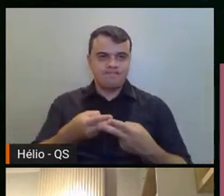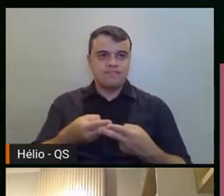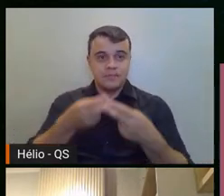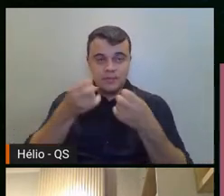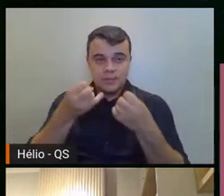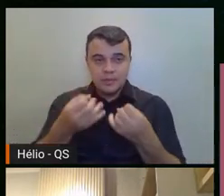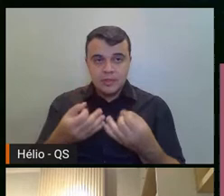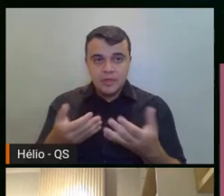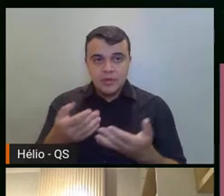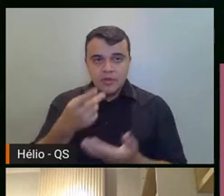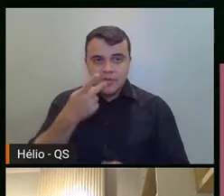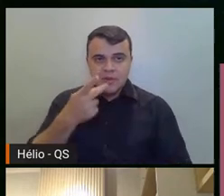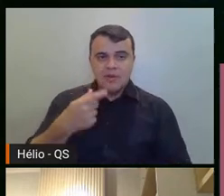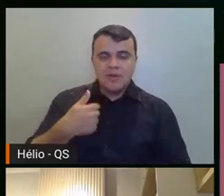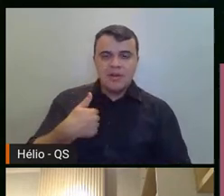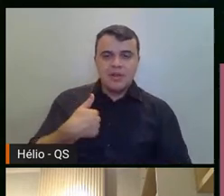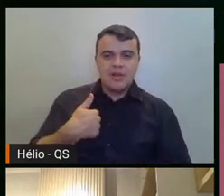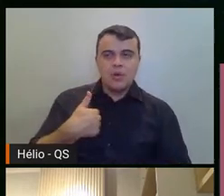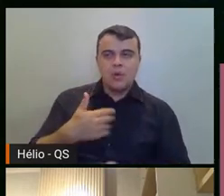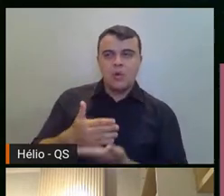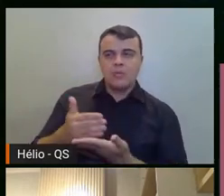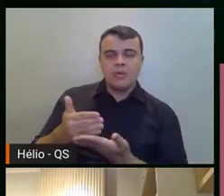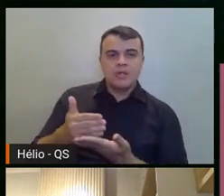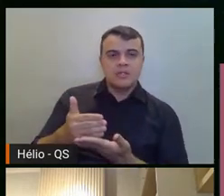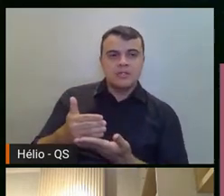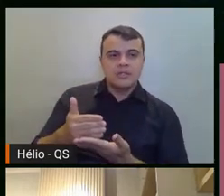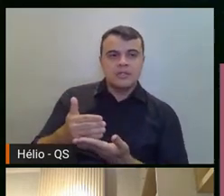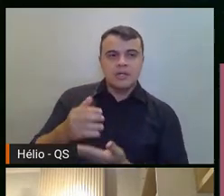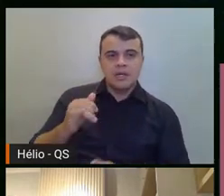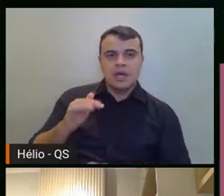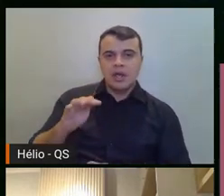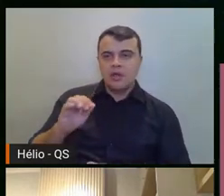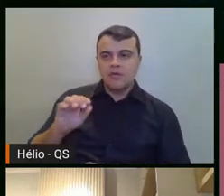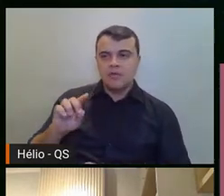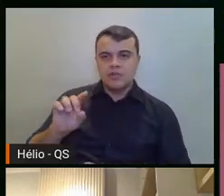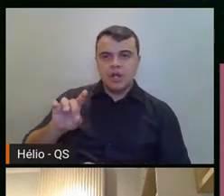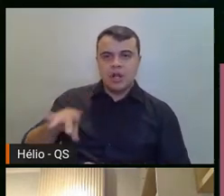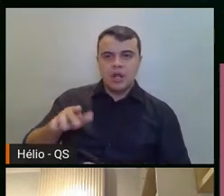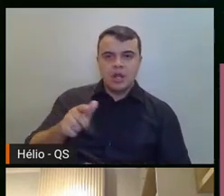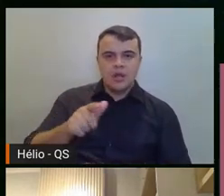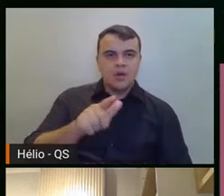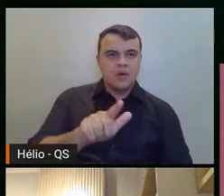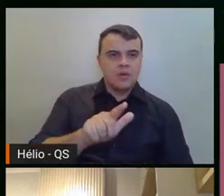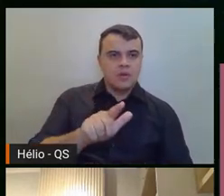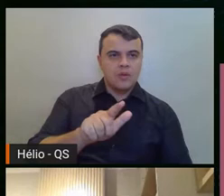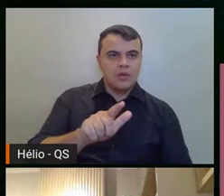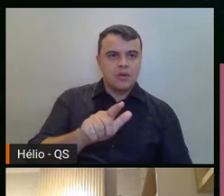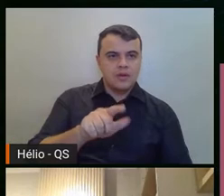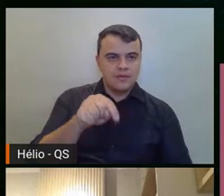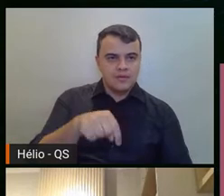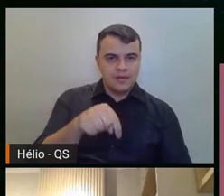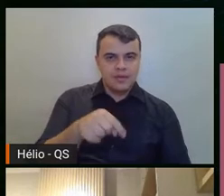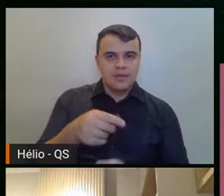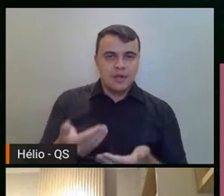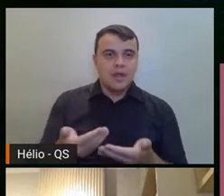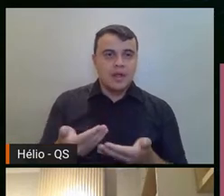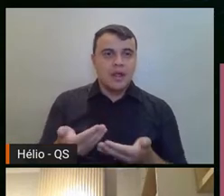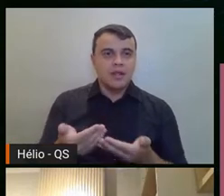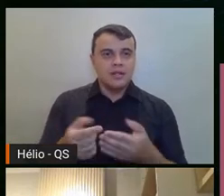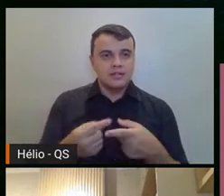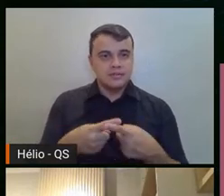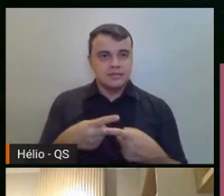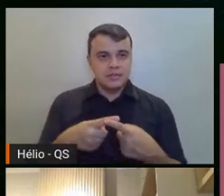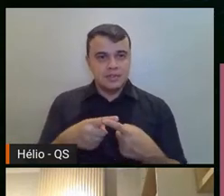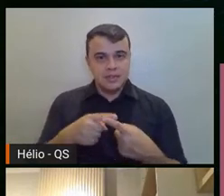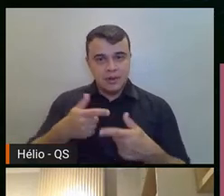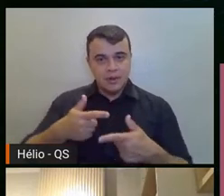teve um cara falou assim ah eu comecei fazer do iFood chegou esse eu larguei tudo fui para vim para cá né então assim